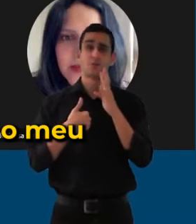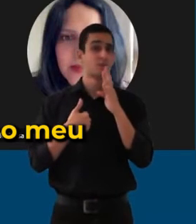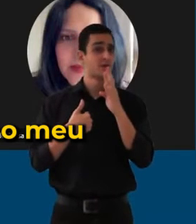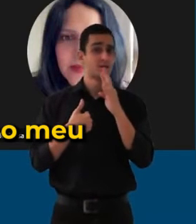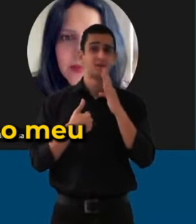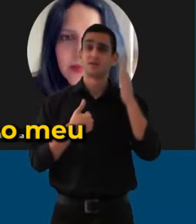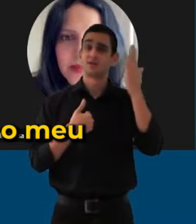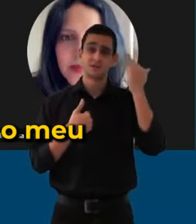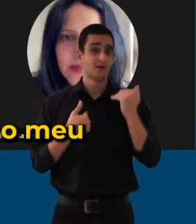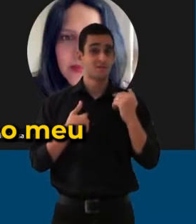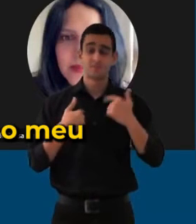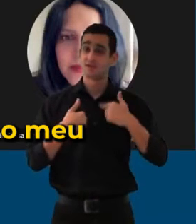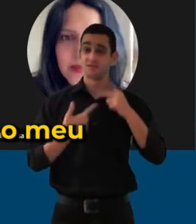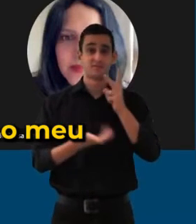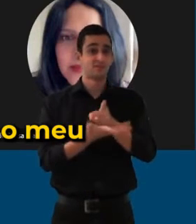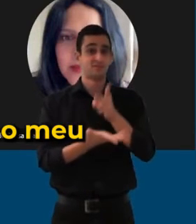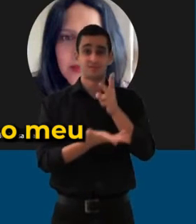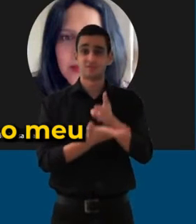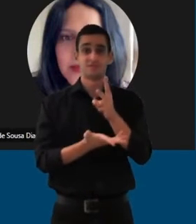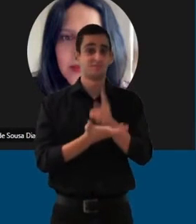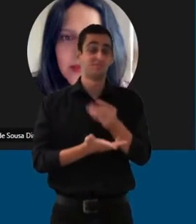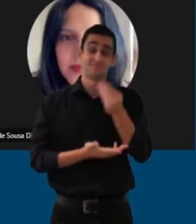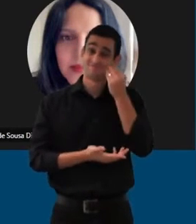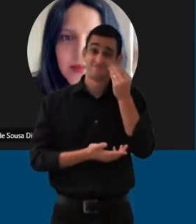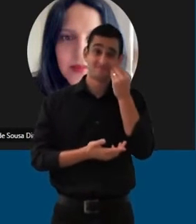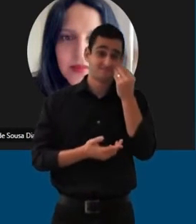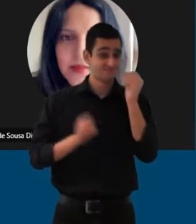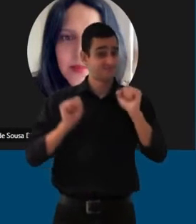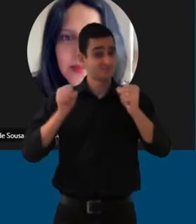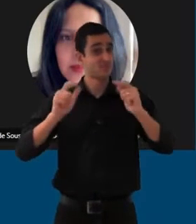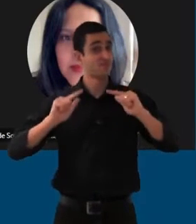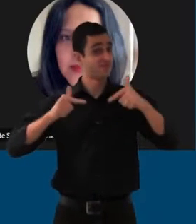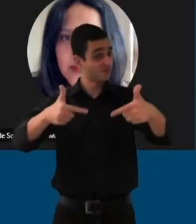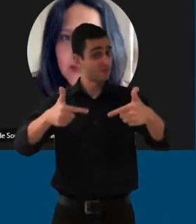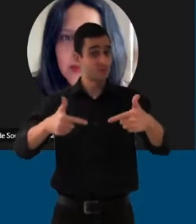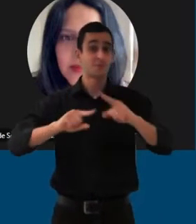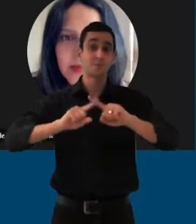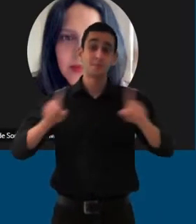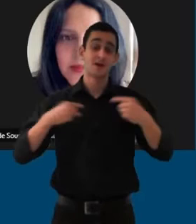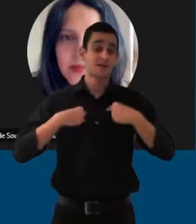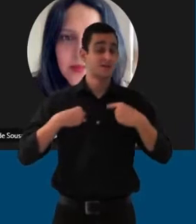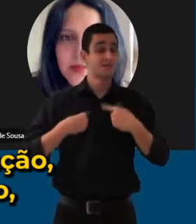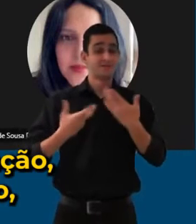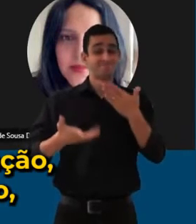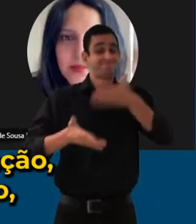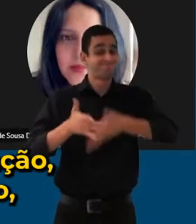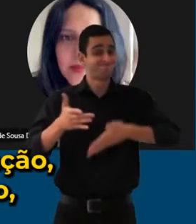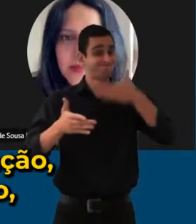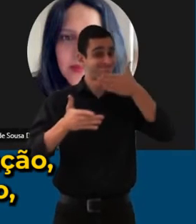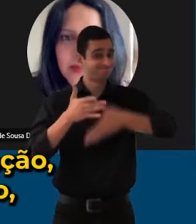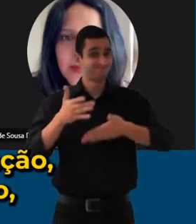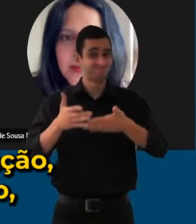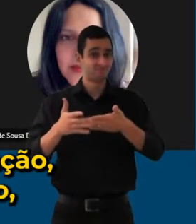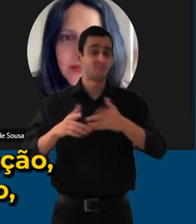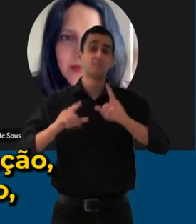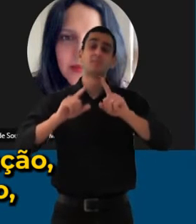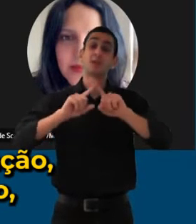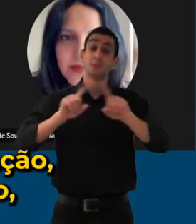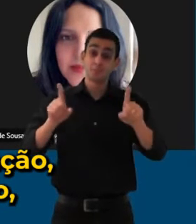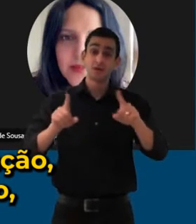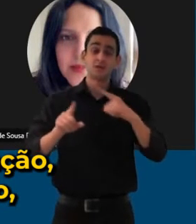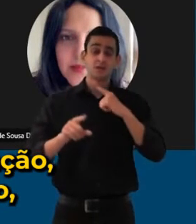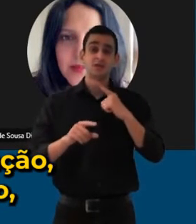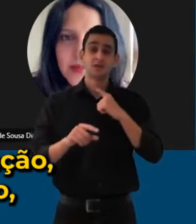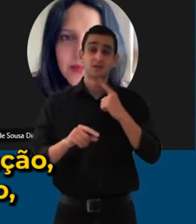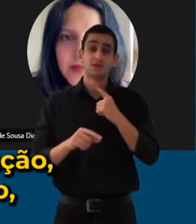senhores que eu faço todo o meu esforço para tentar conter isso, mas eu não tenho força para isso. Nós vivemos numa unidade da